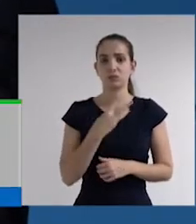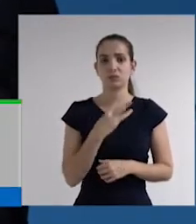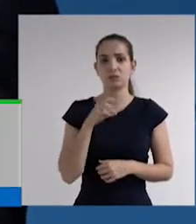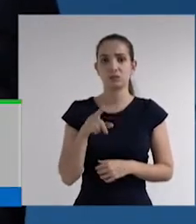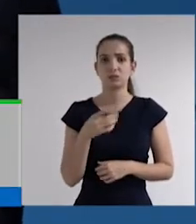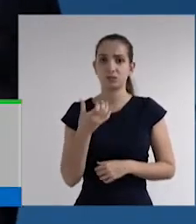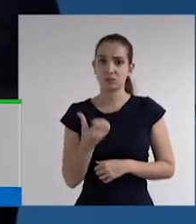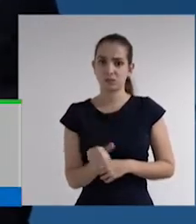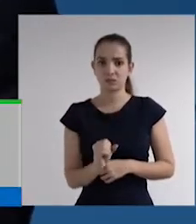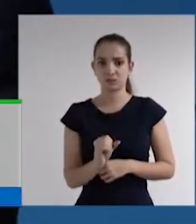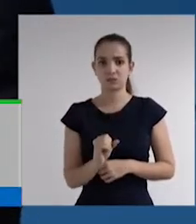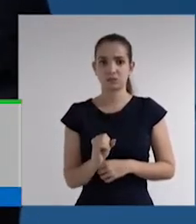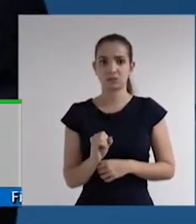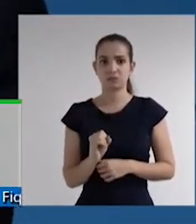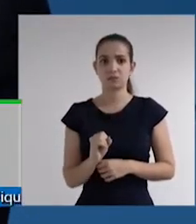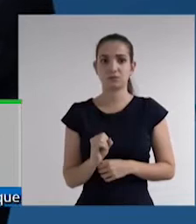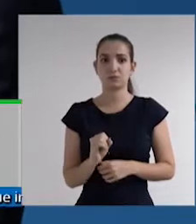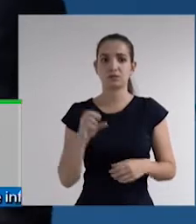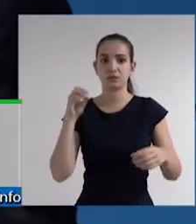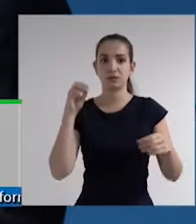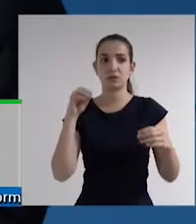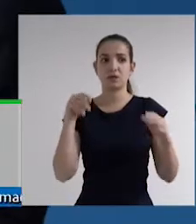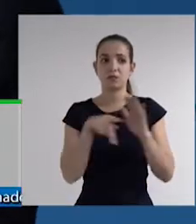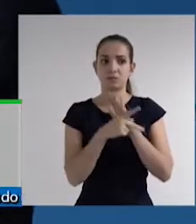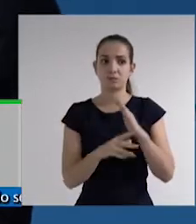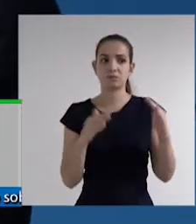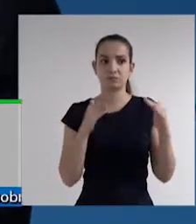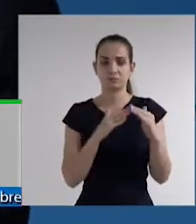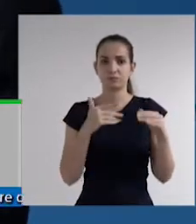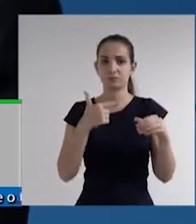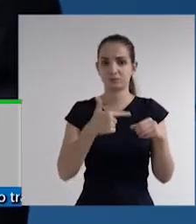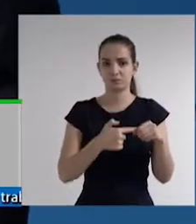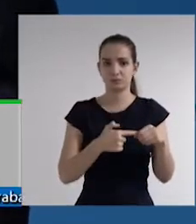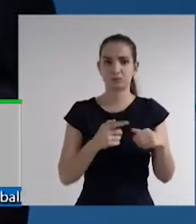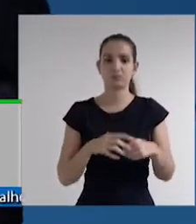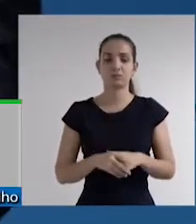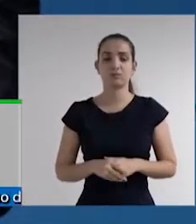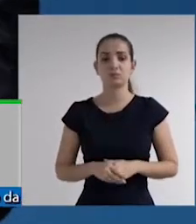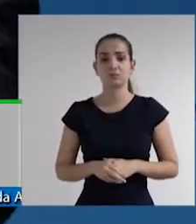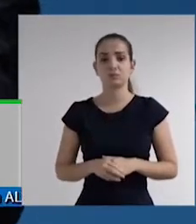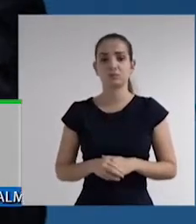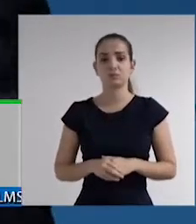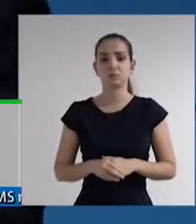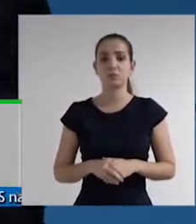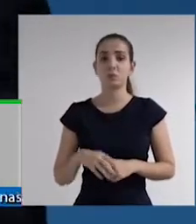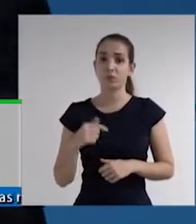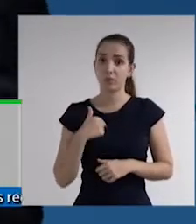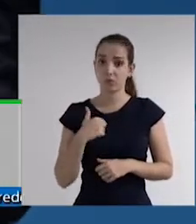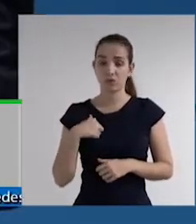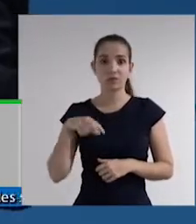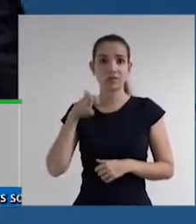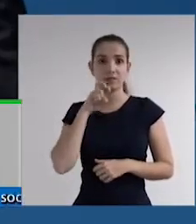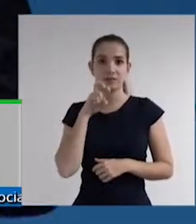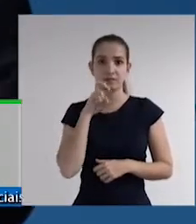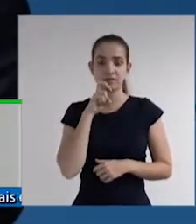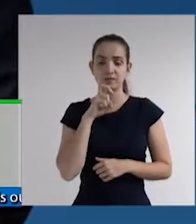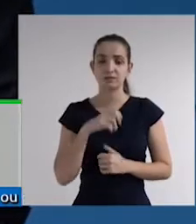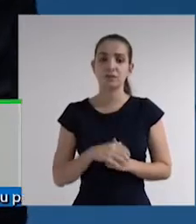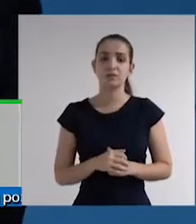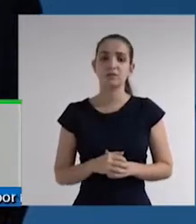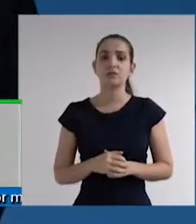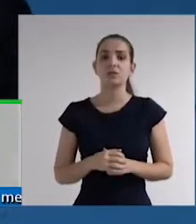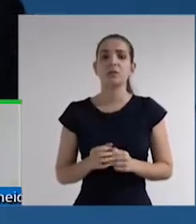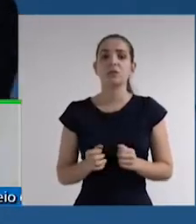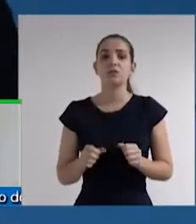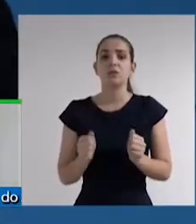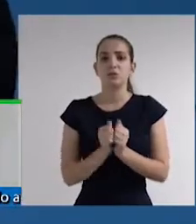3,60, na bomba. Então, eu, na quinta-feira, fiz uma fala, inclusive foi partilhada pelo deputado